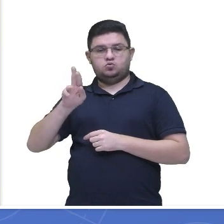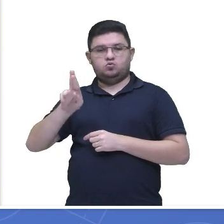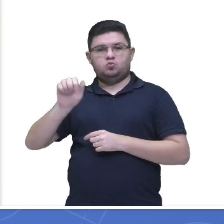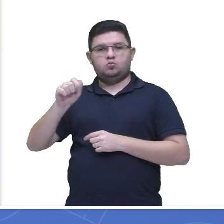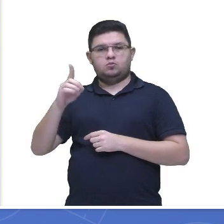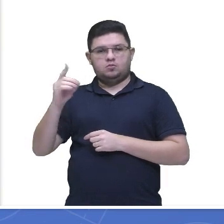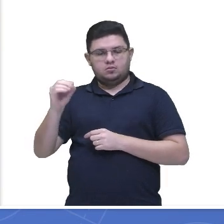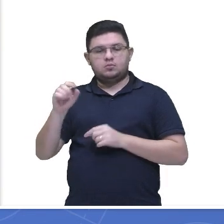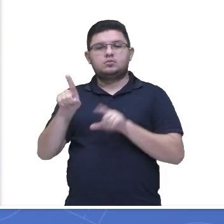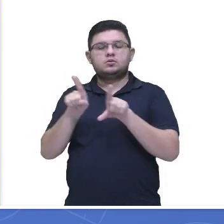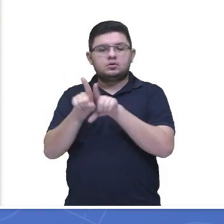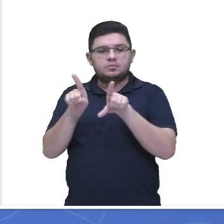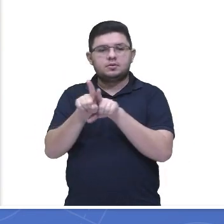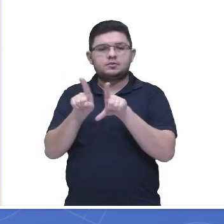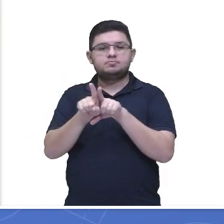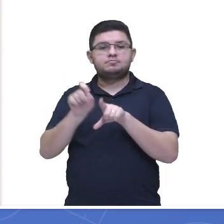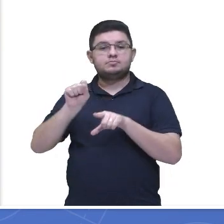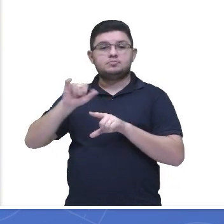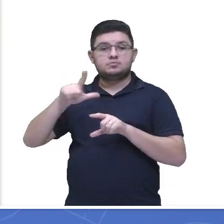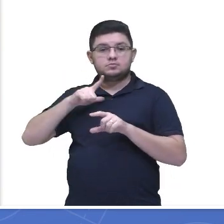atenção, uma